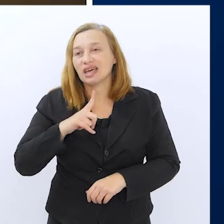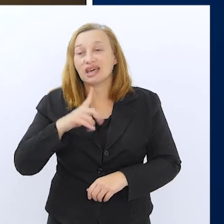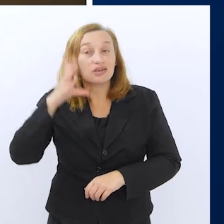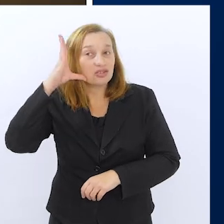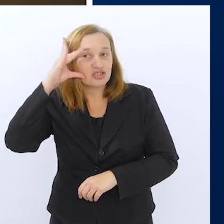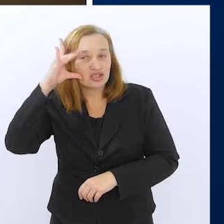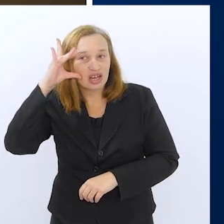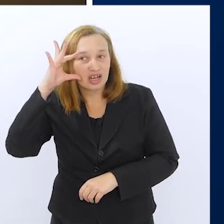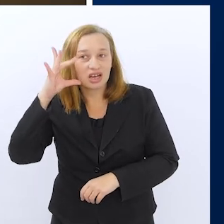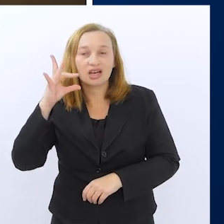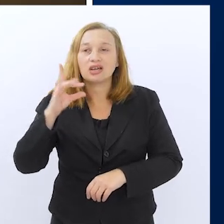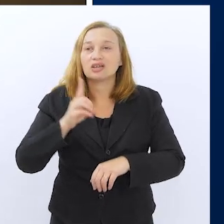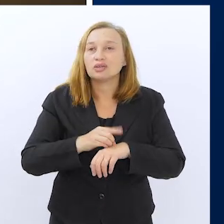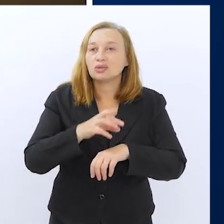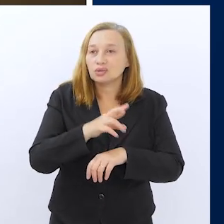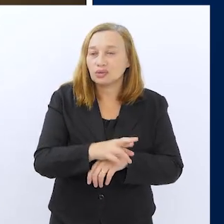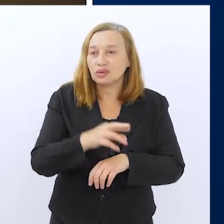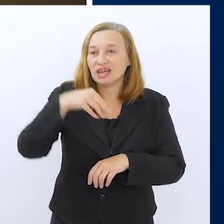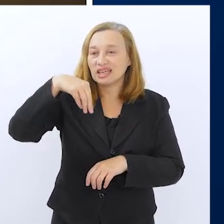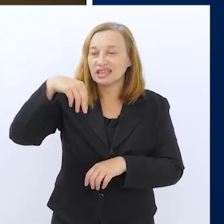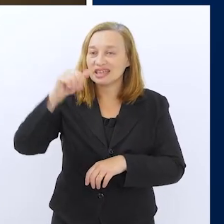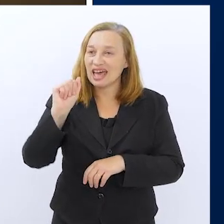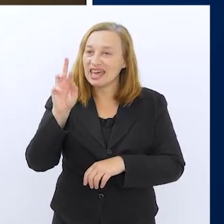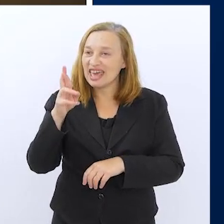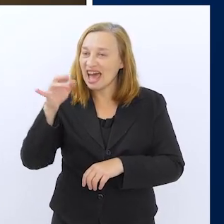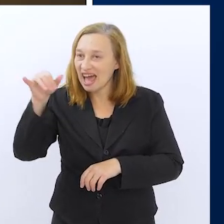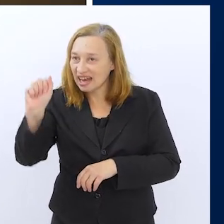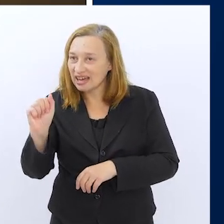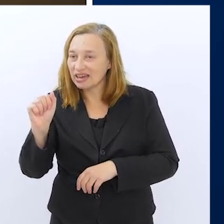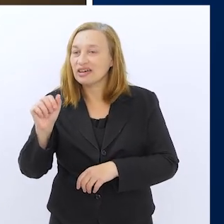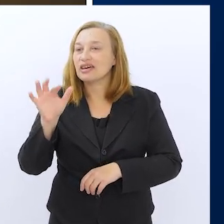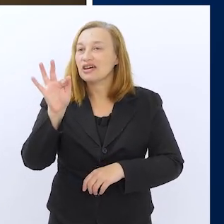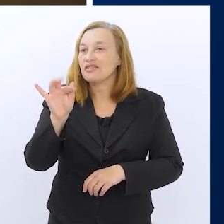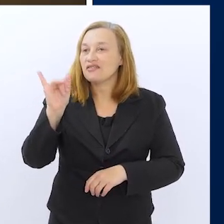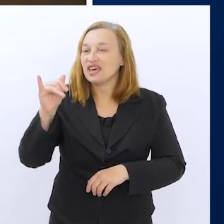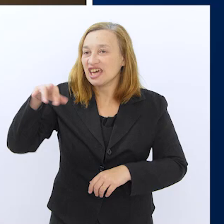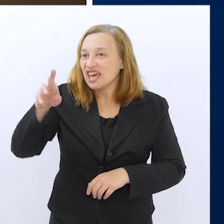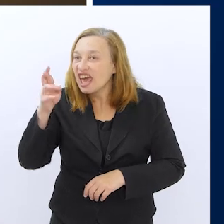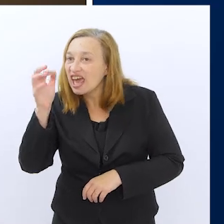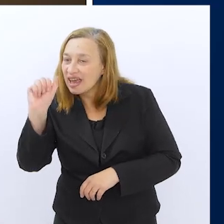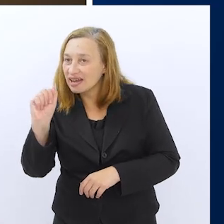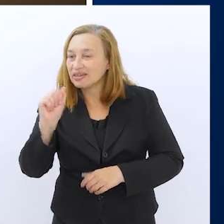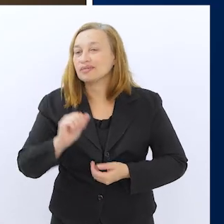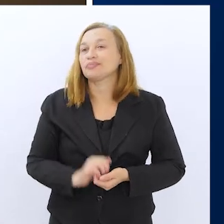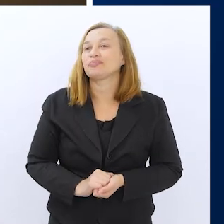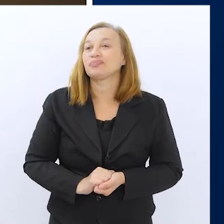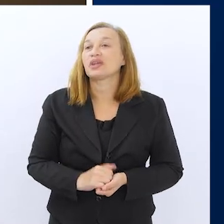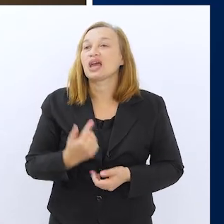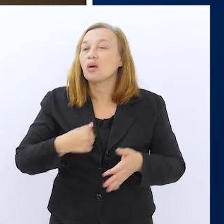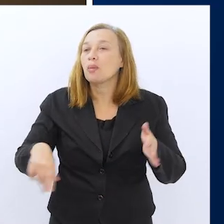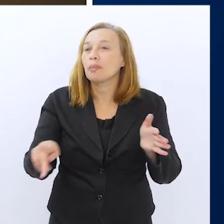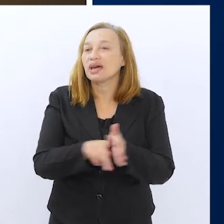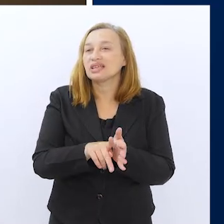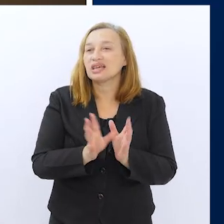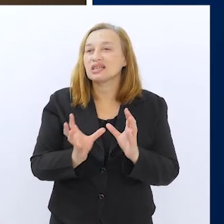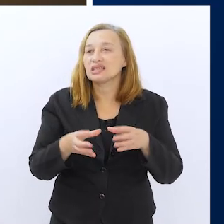Tem o Instagram, que é doutora, DRA abreviado, Nayara Figueira, Nayara com Y.